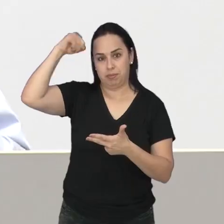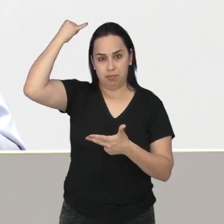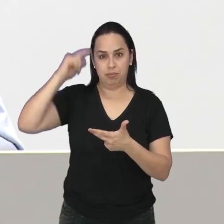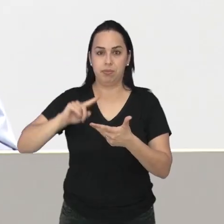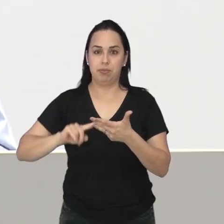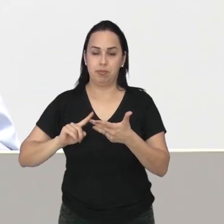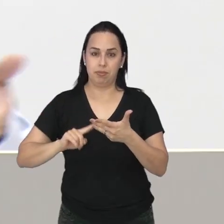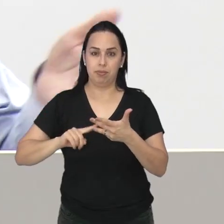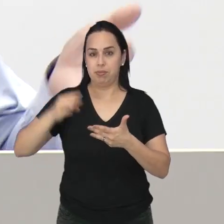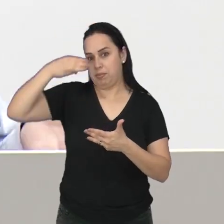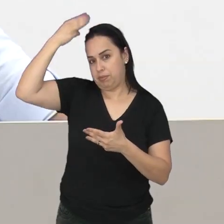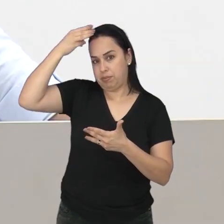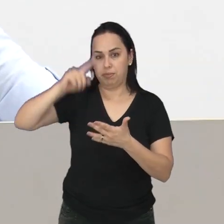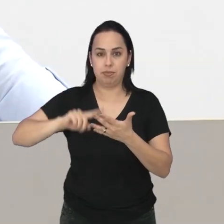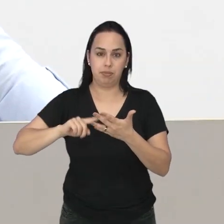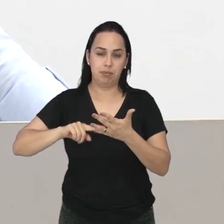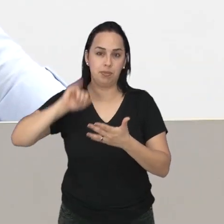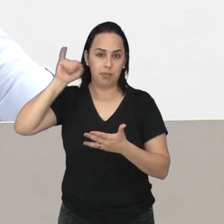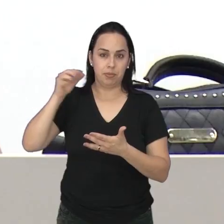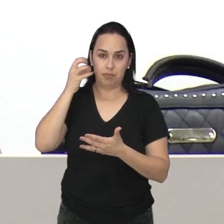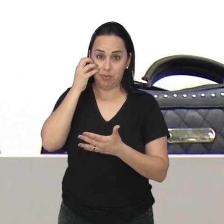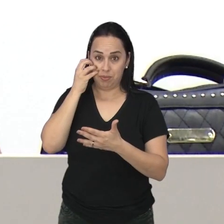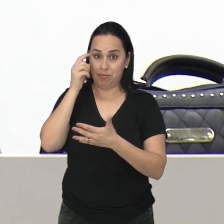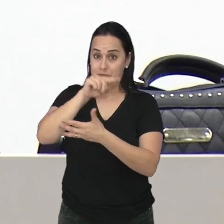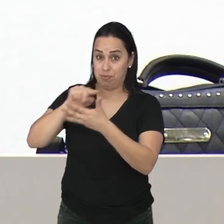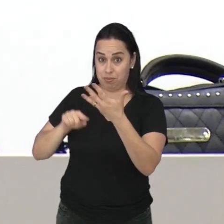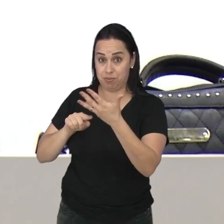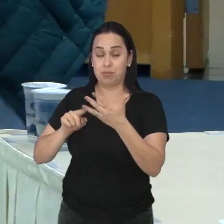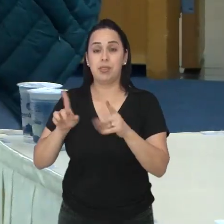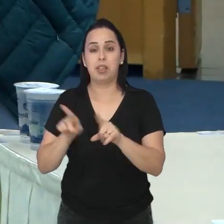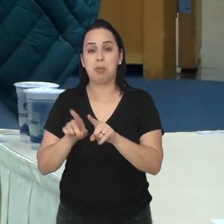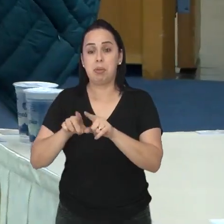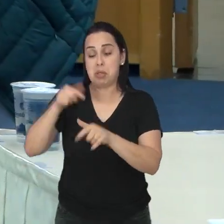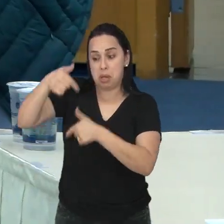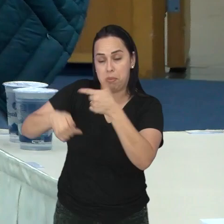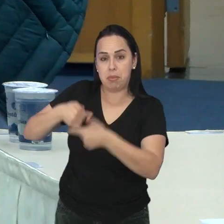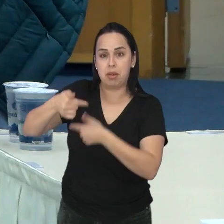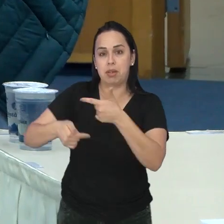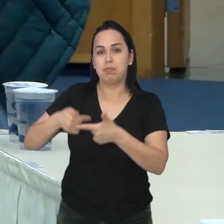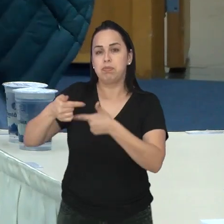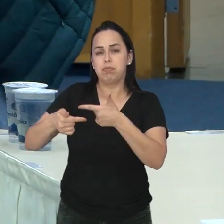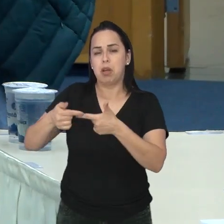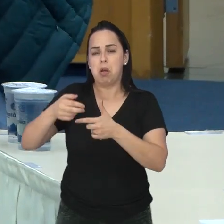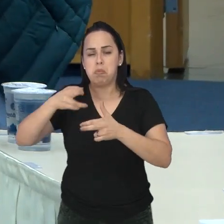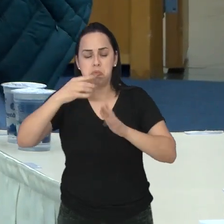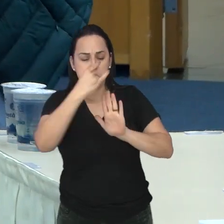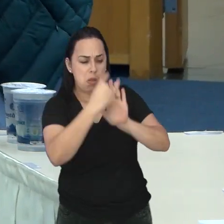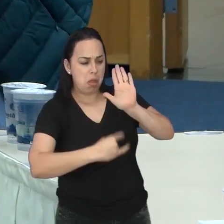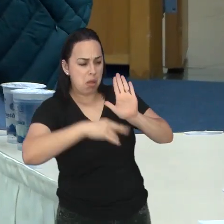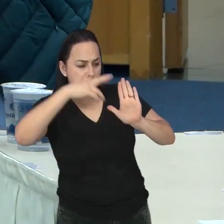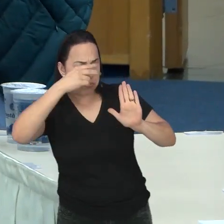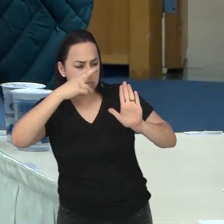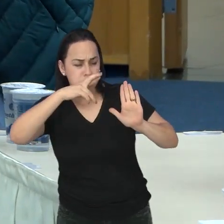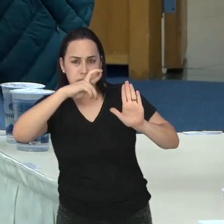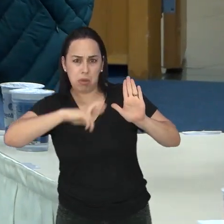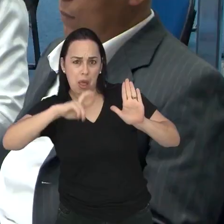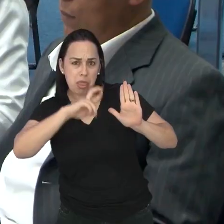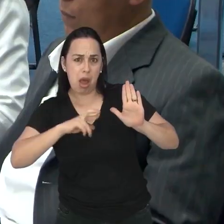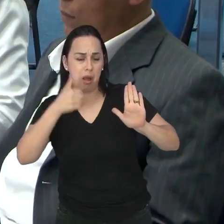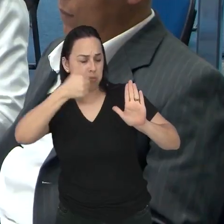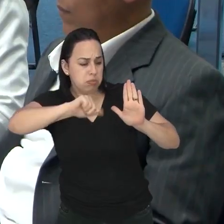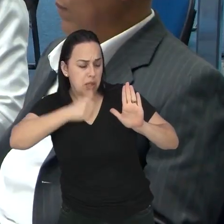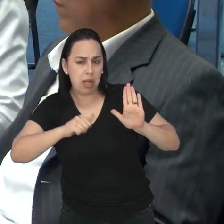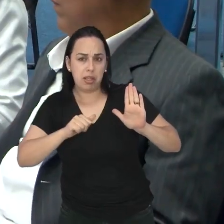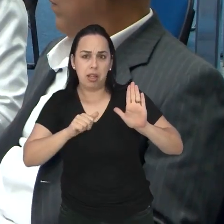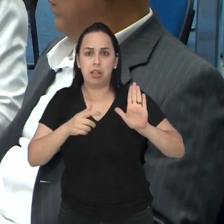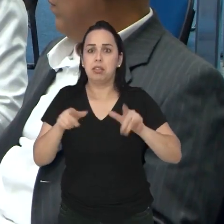Academia, Dr. José Cláudio, Milton Vieira Filho e Juliana Fraga. Ao longo dos trabalhos, os vereadores analisaram documentos e